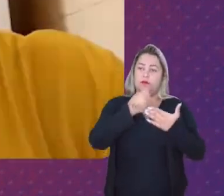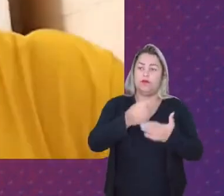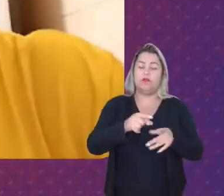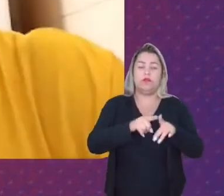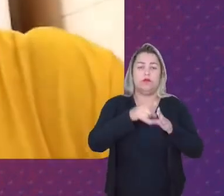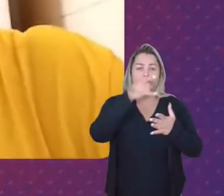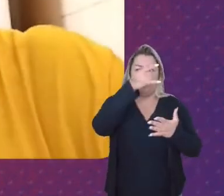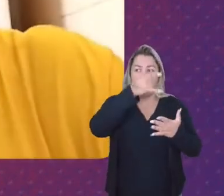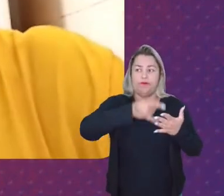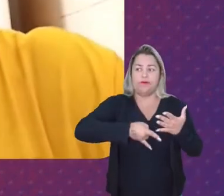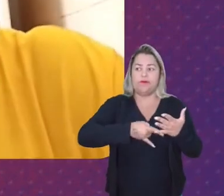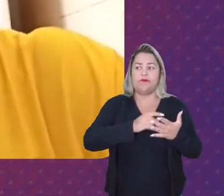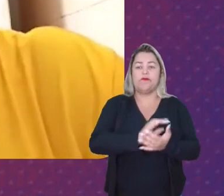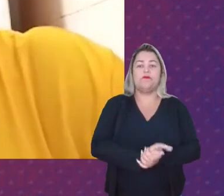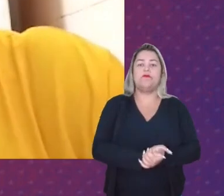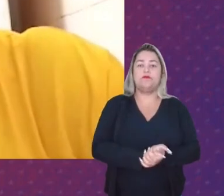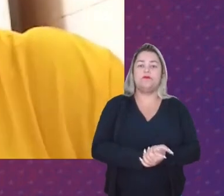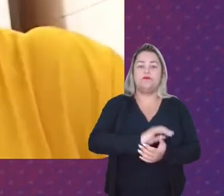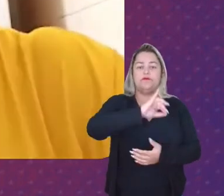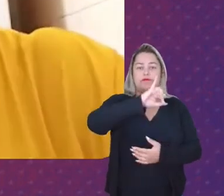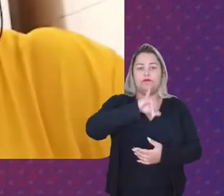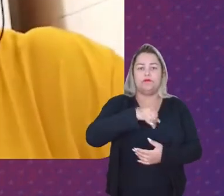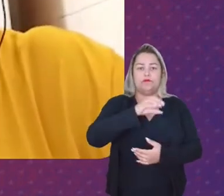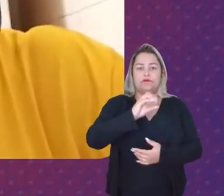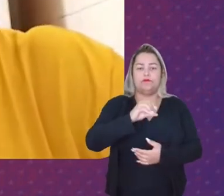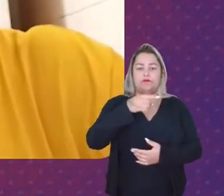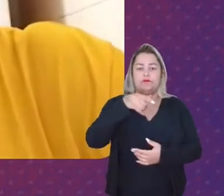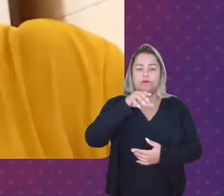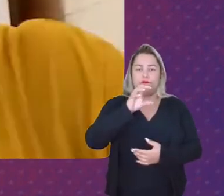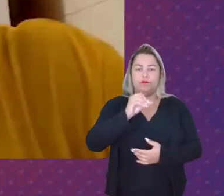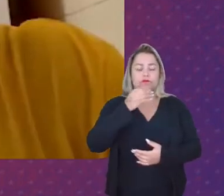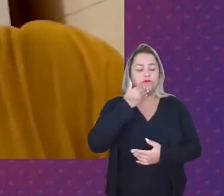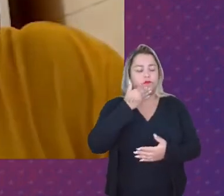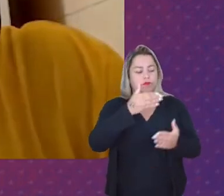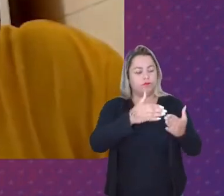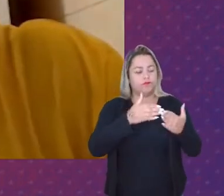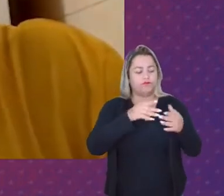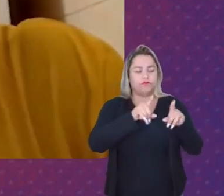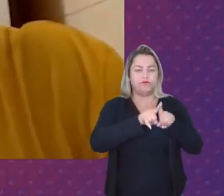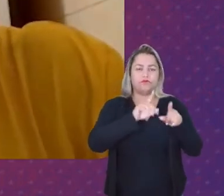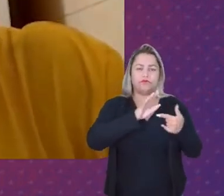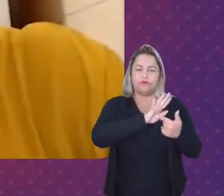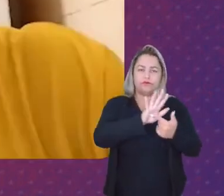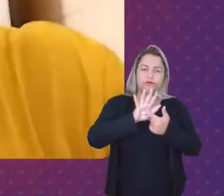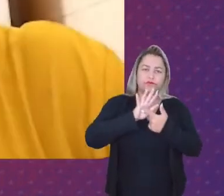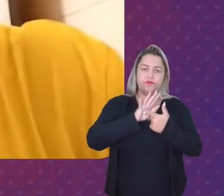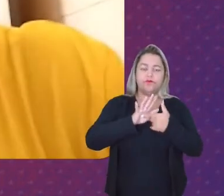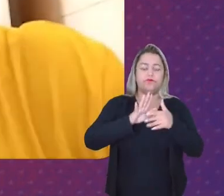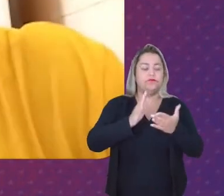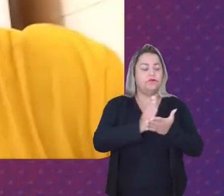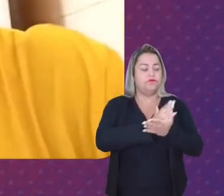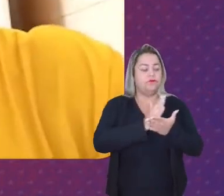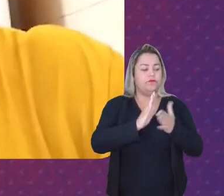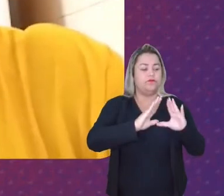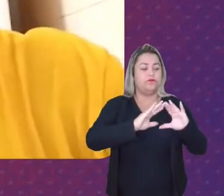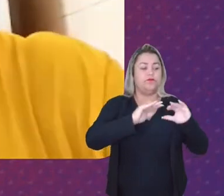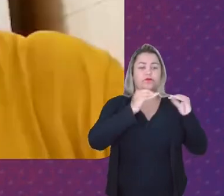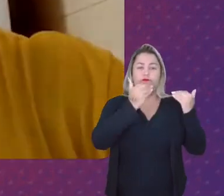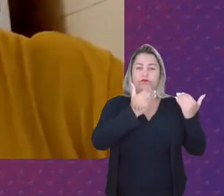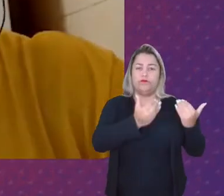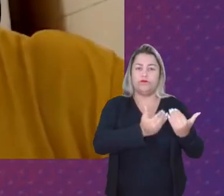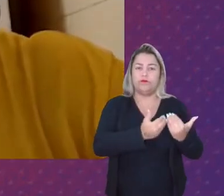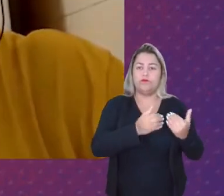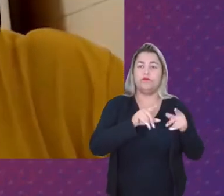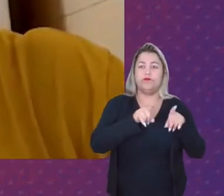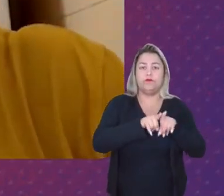ao prefeito João Campos, né, solicitando e mostrando algumas comunidades que têm dificuldade. Eu, pelo menos, eu